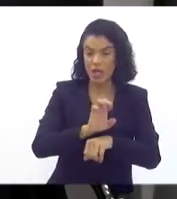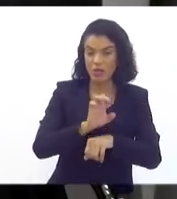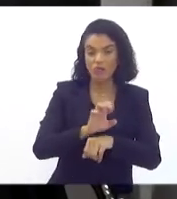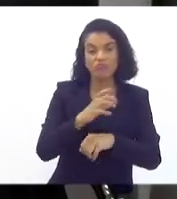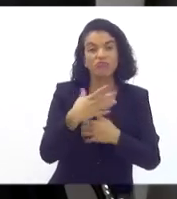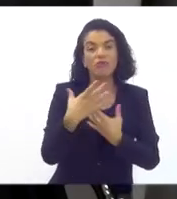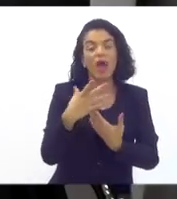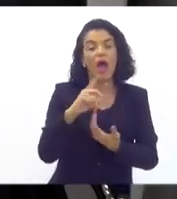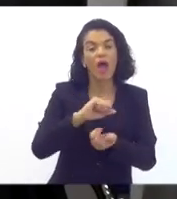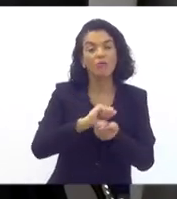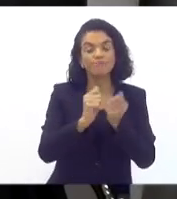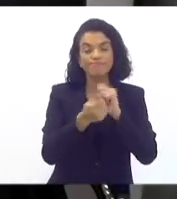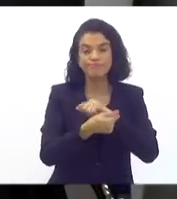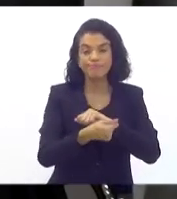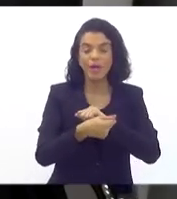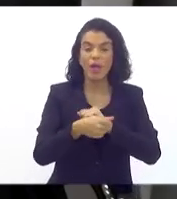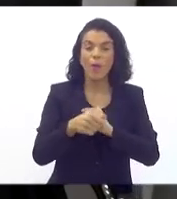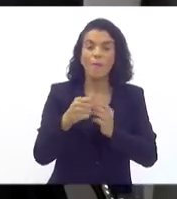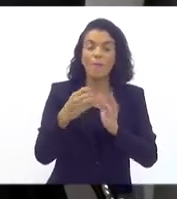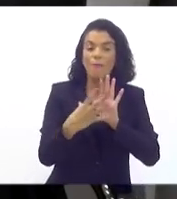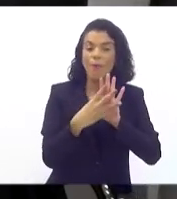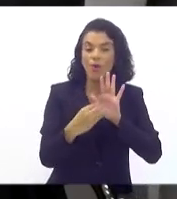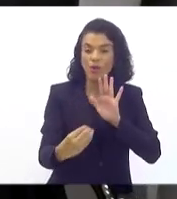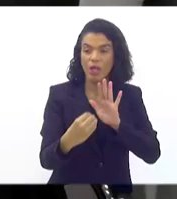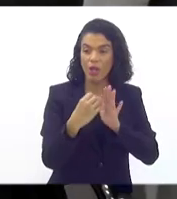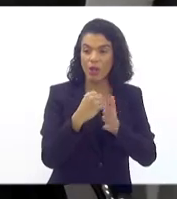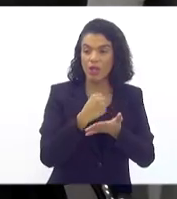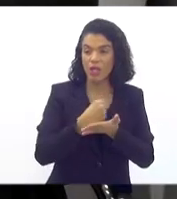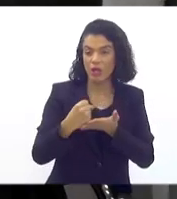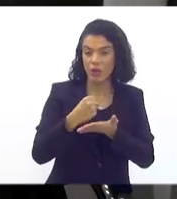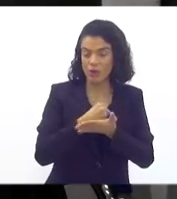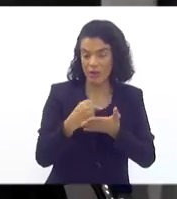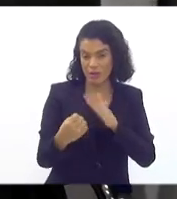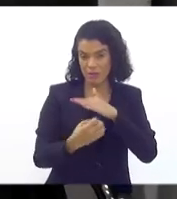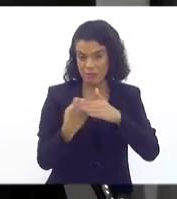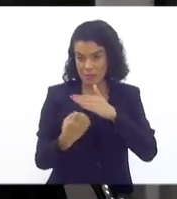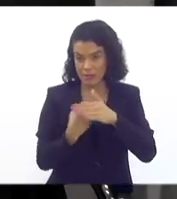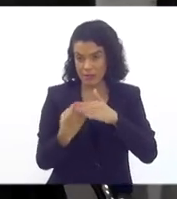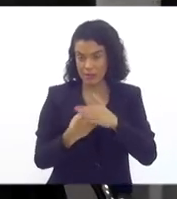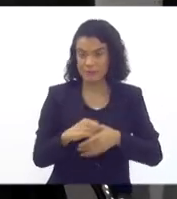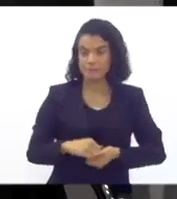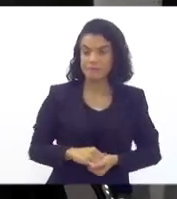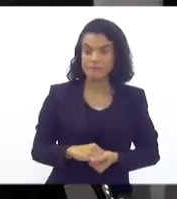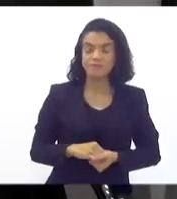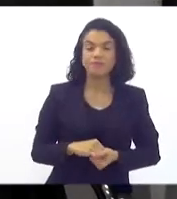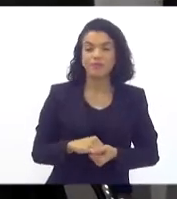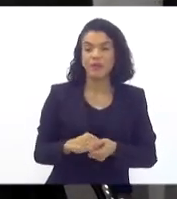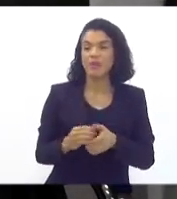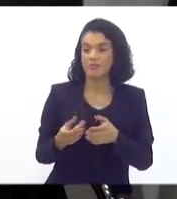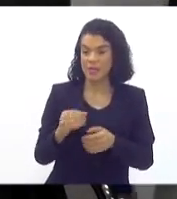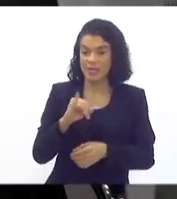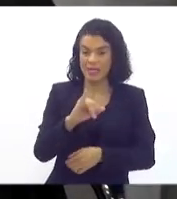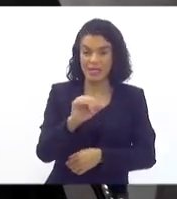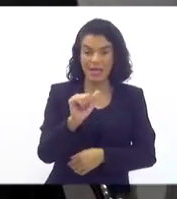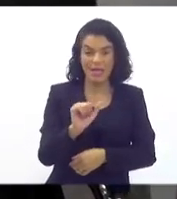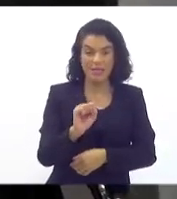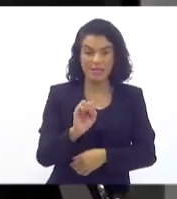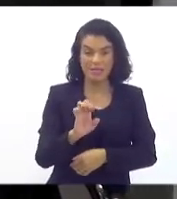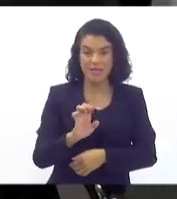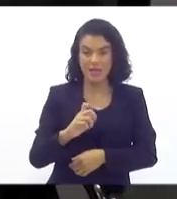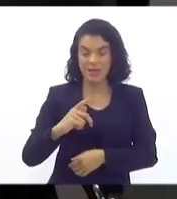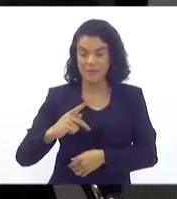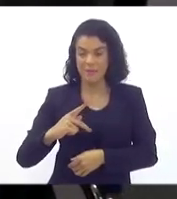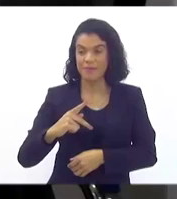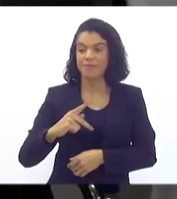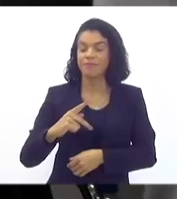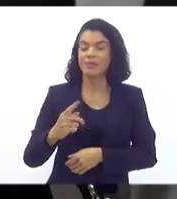esse modelo de concessões no final do governo Marcelo Alencar você não me falha a memória e instituiu a zeppe que depois originou